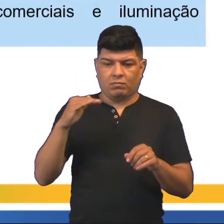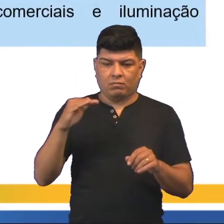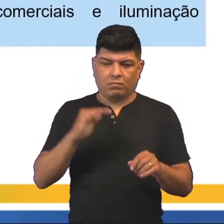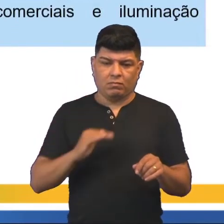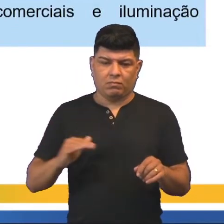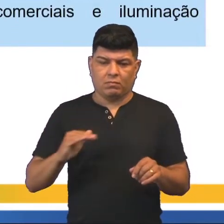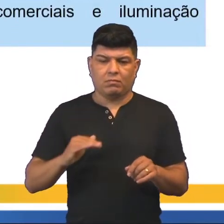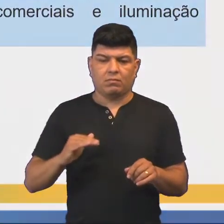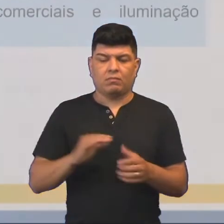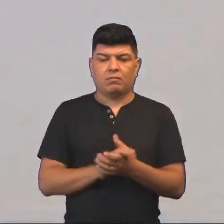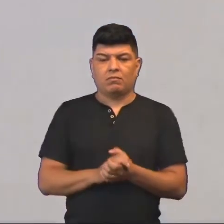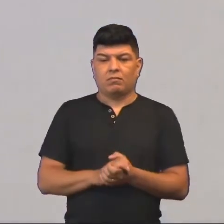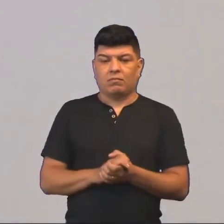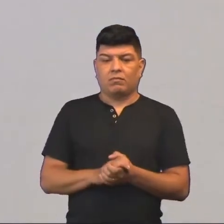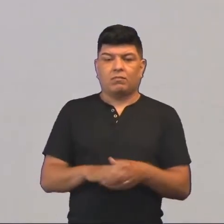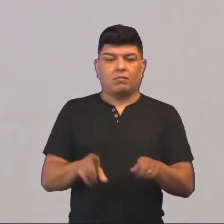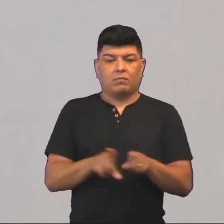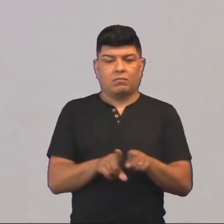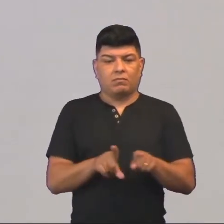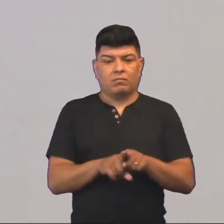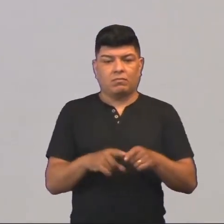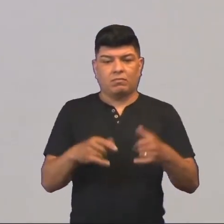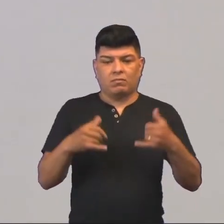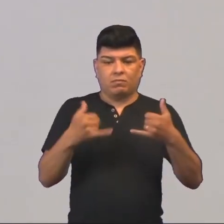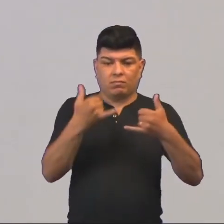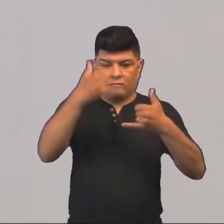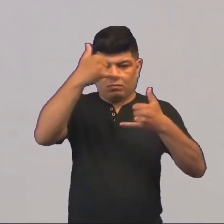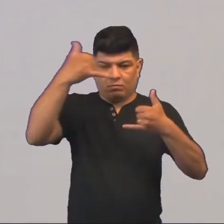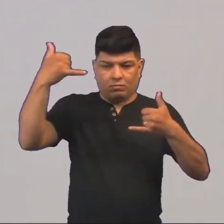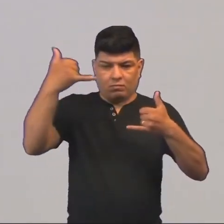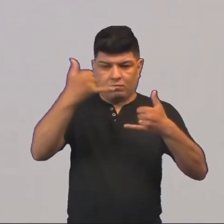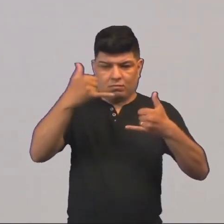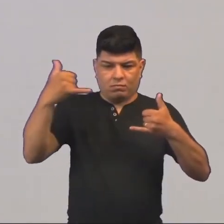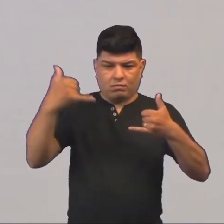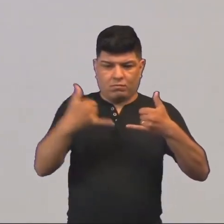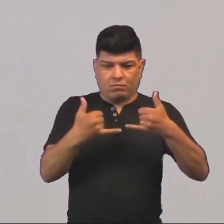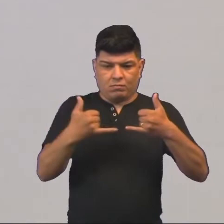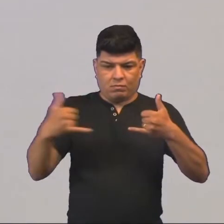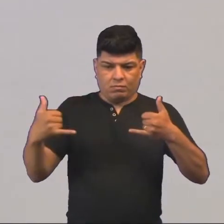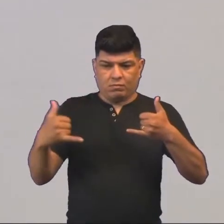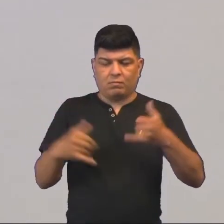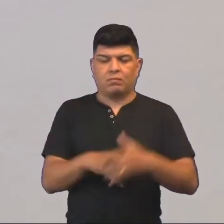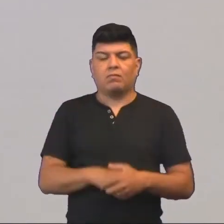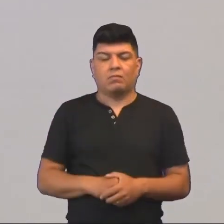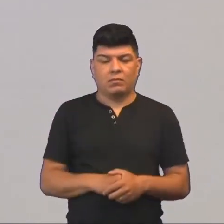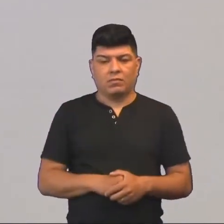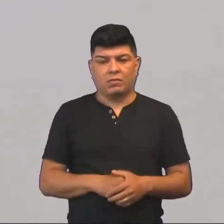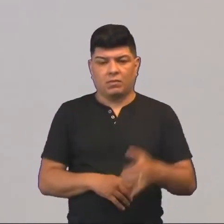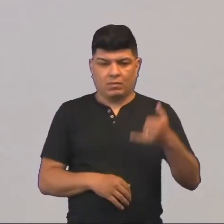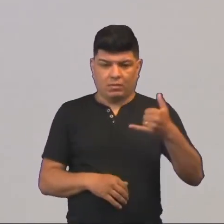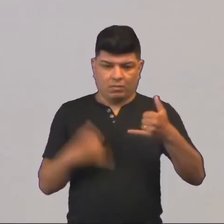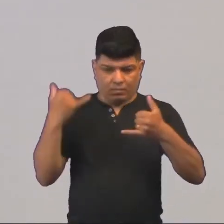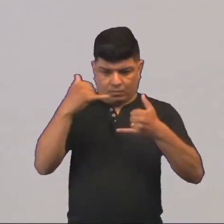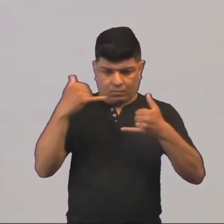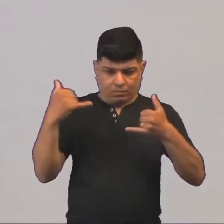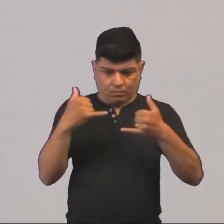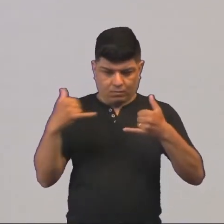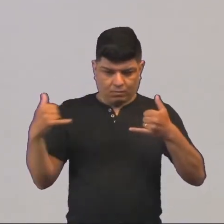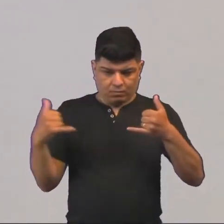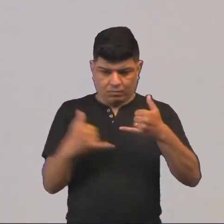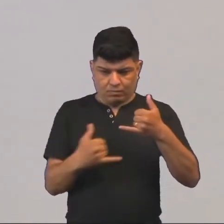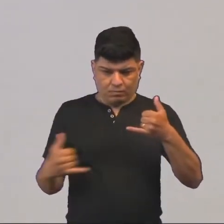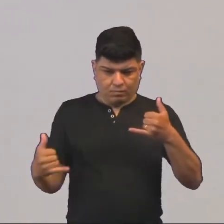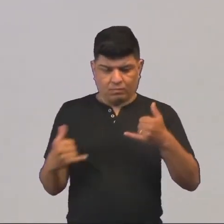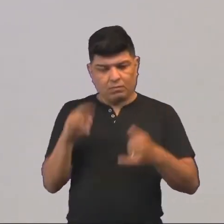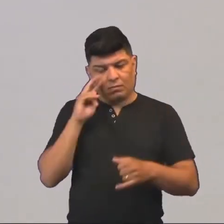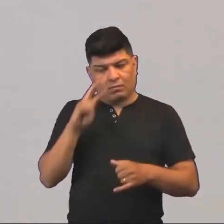tensão. E essas linhas, inclusive, devem estar bem sinalizadas. Quando a gente fala sobre essa potência de energia, nós